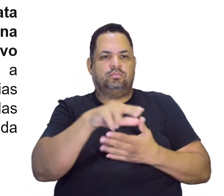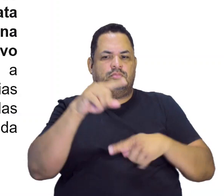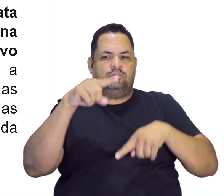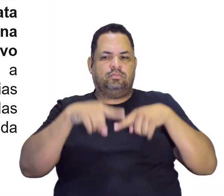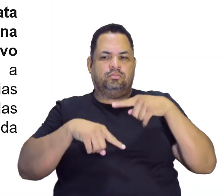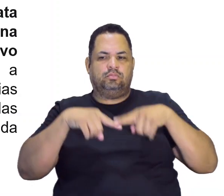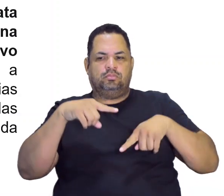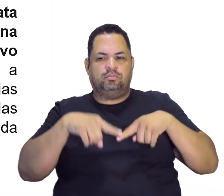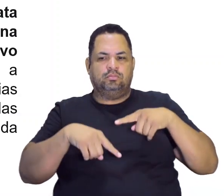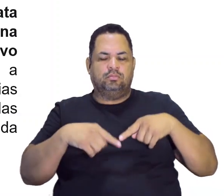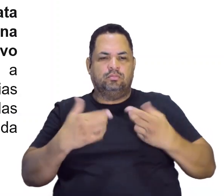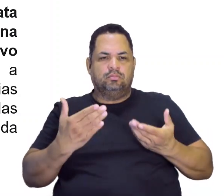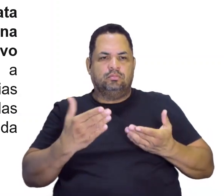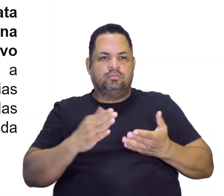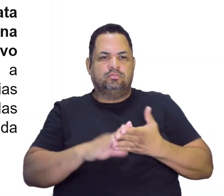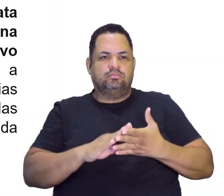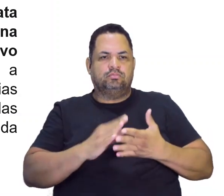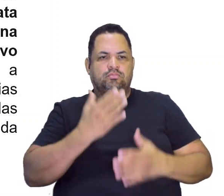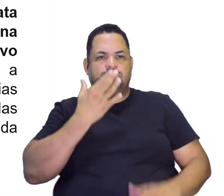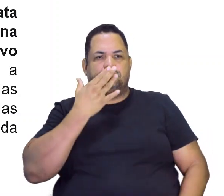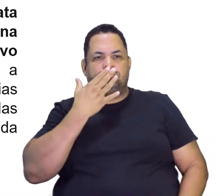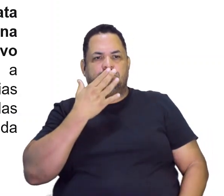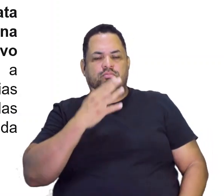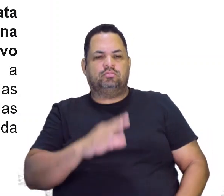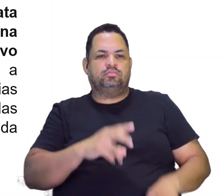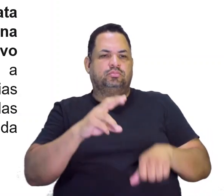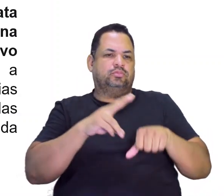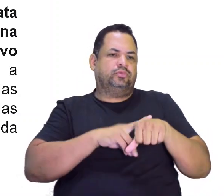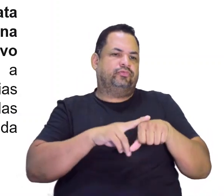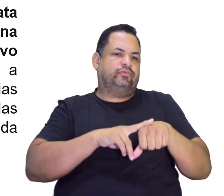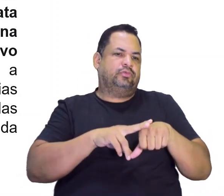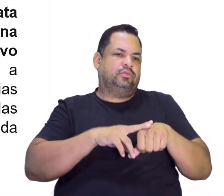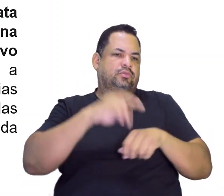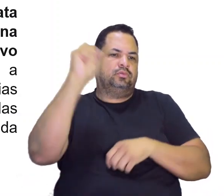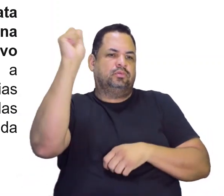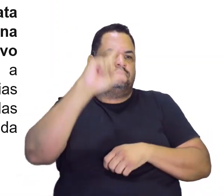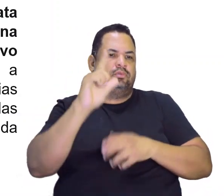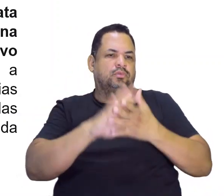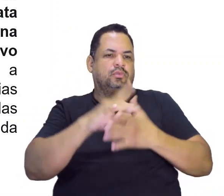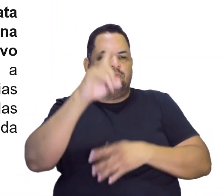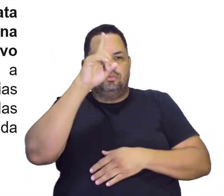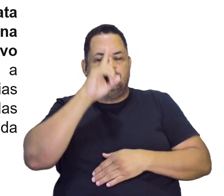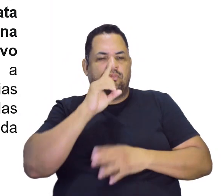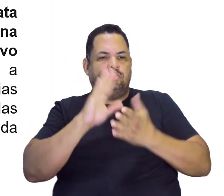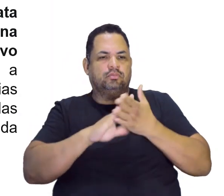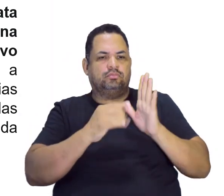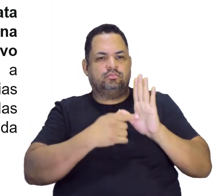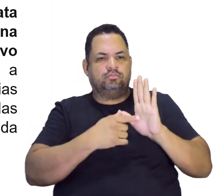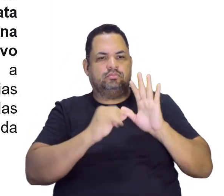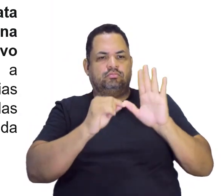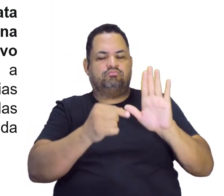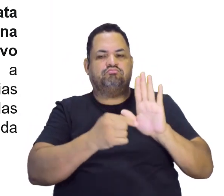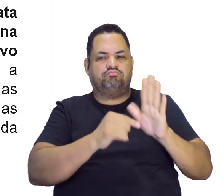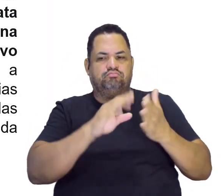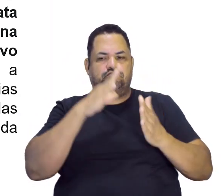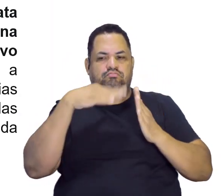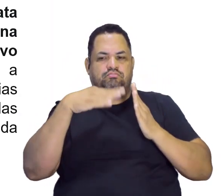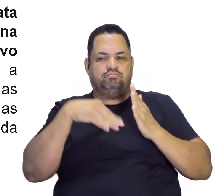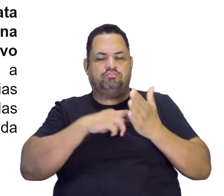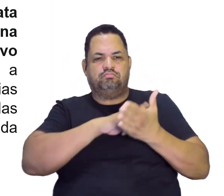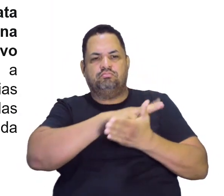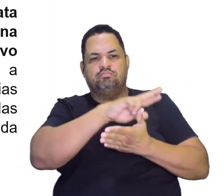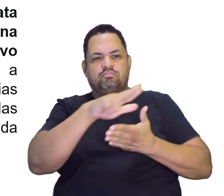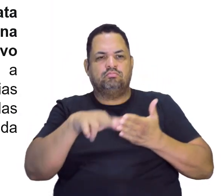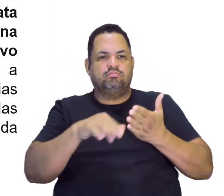elementos aí e as cores né o verde o azul amarelo é ela coloca de de